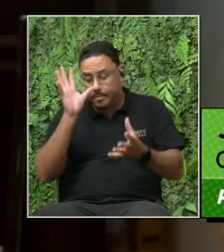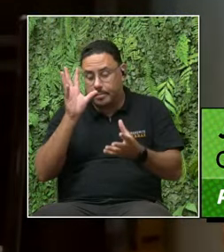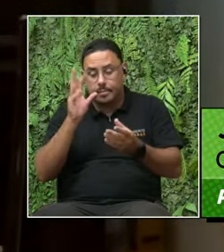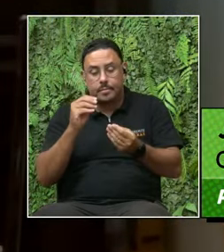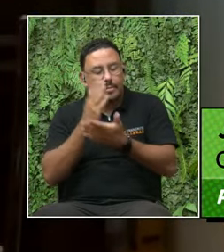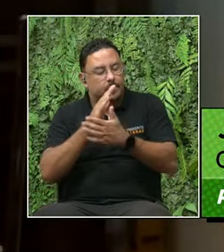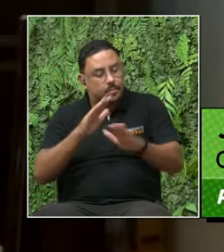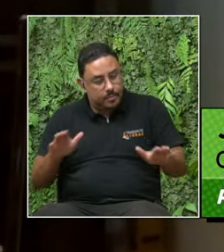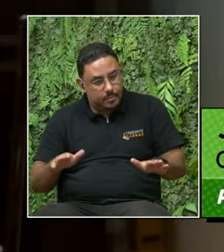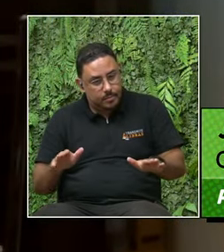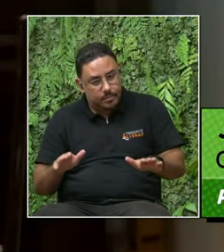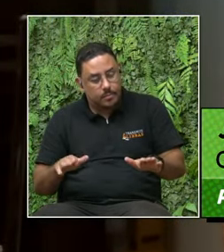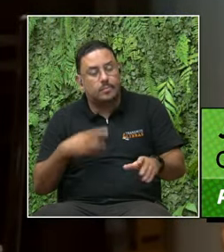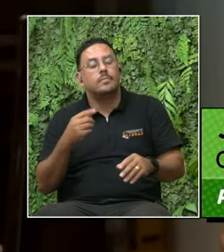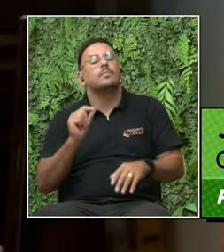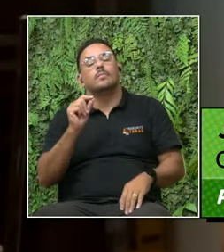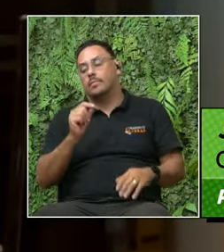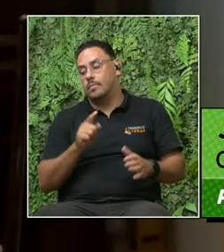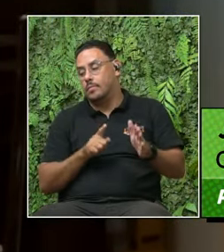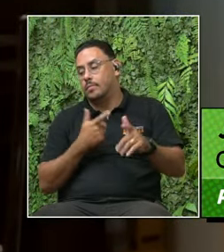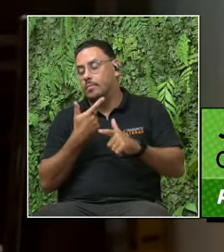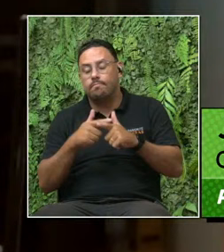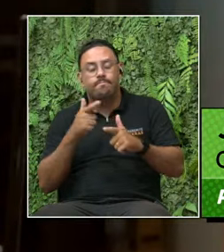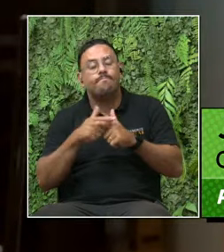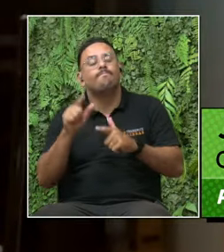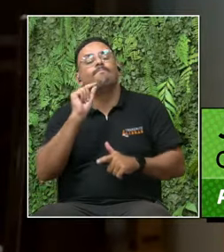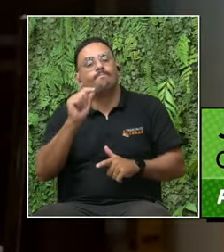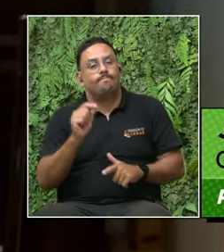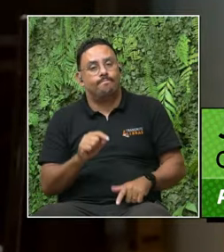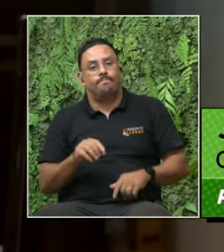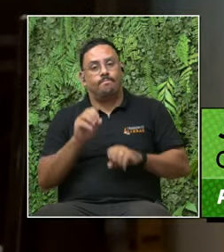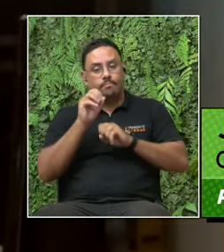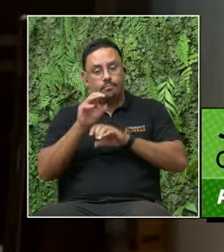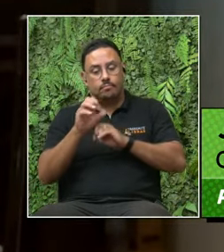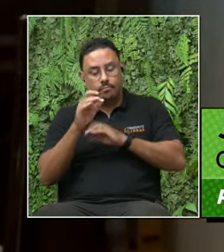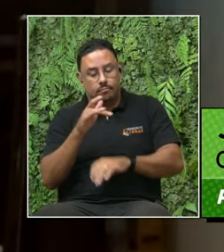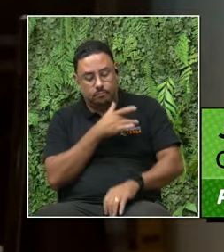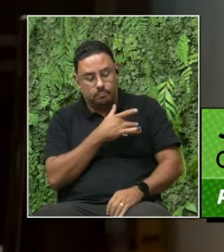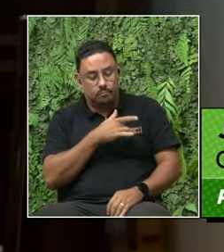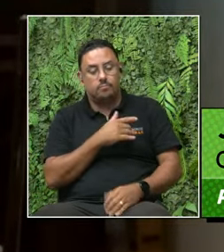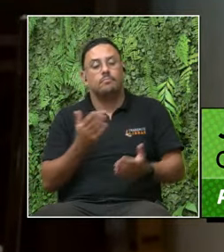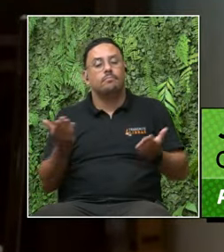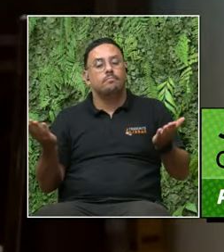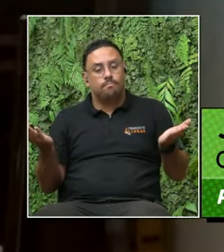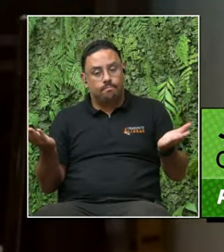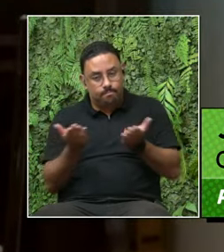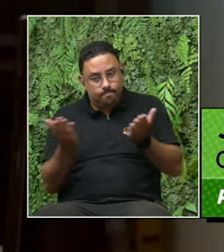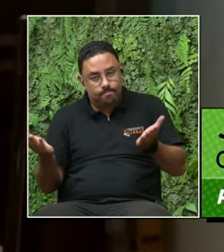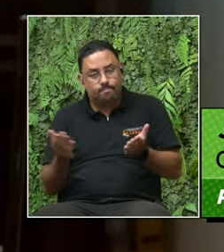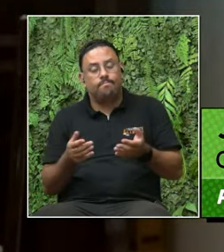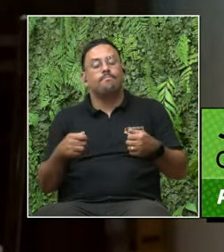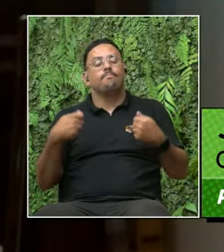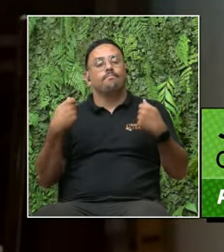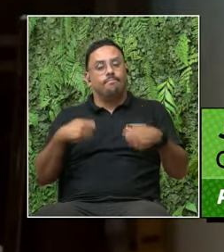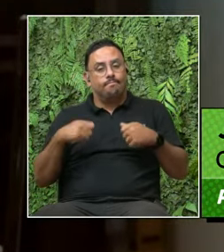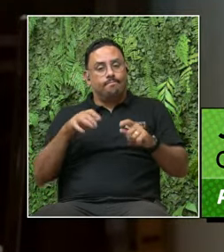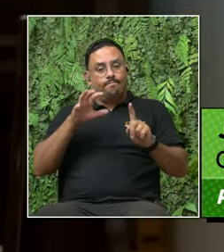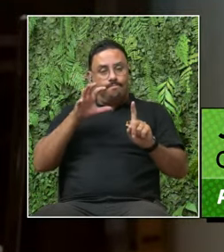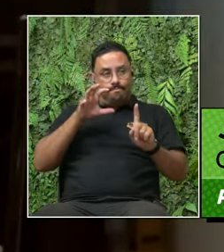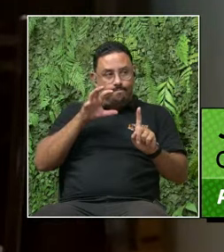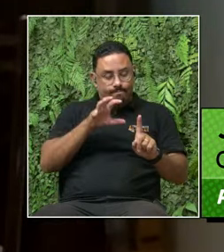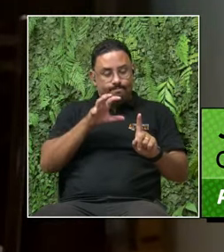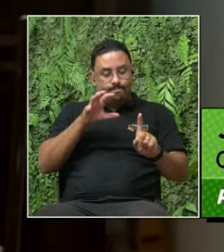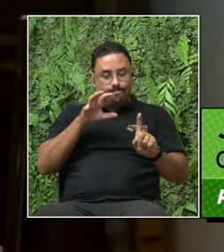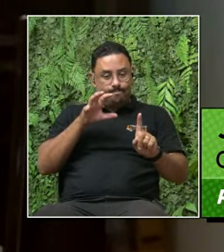né o A questão aqui é a seguinte o larcamon agora tem uma pressão nas